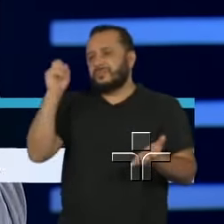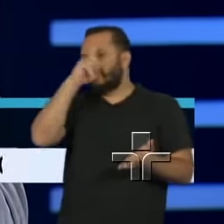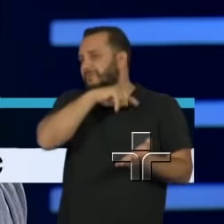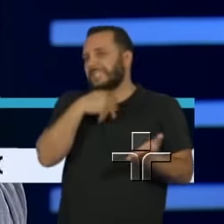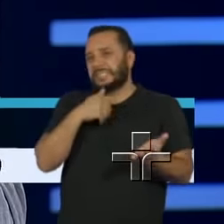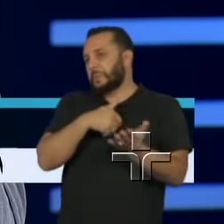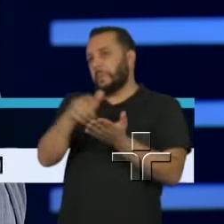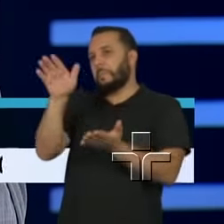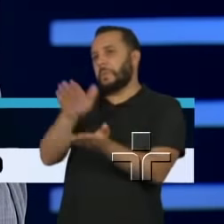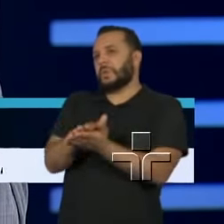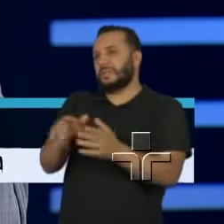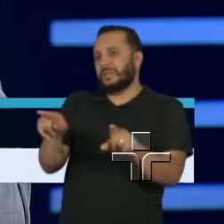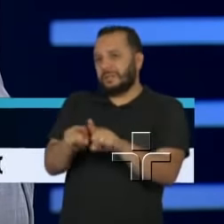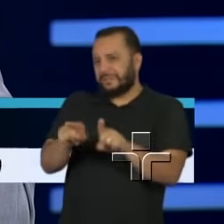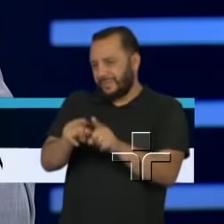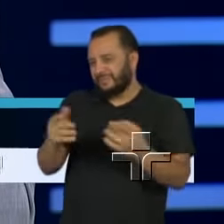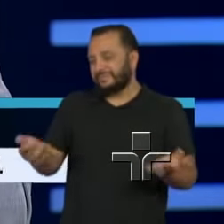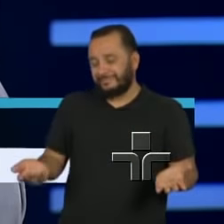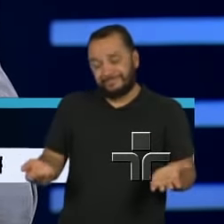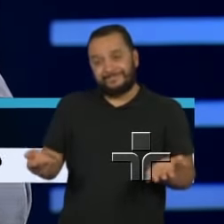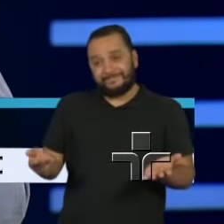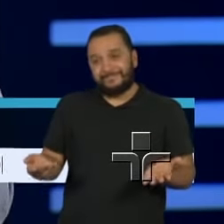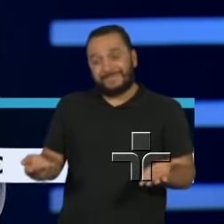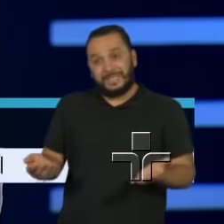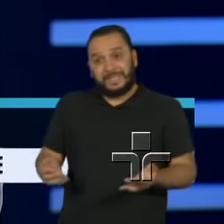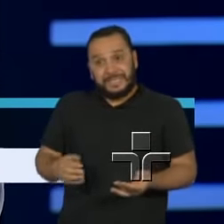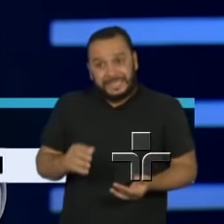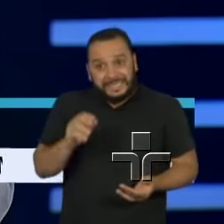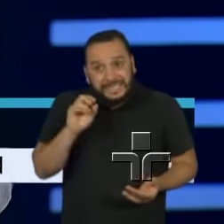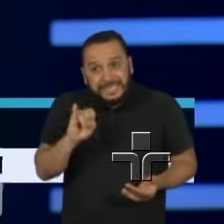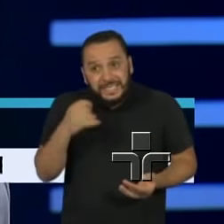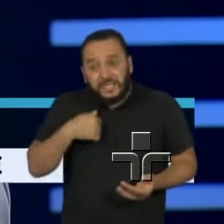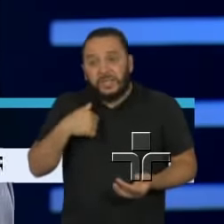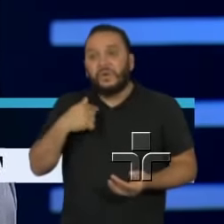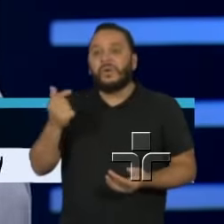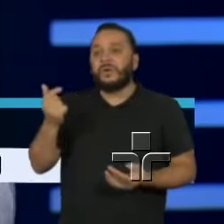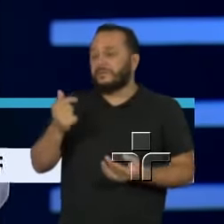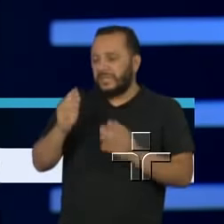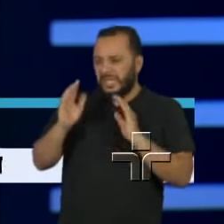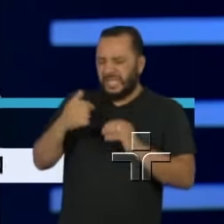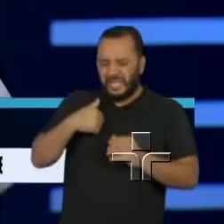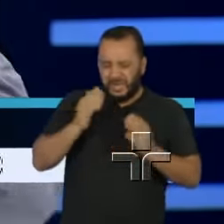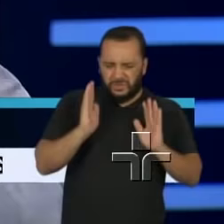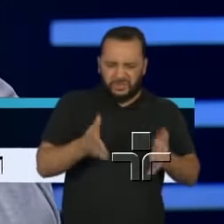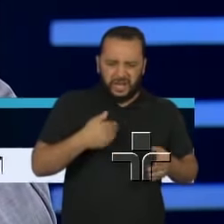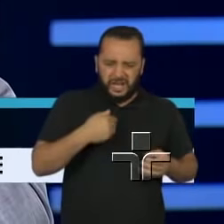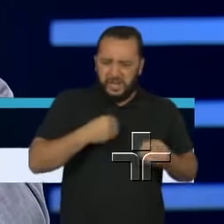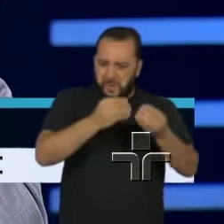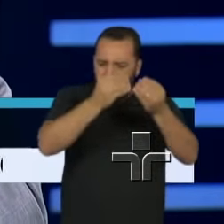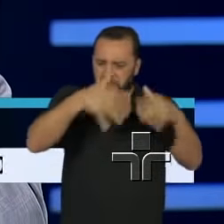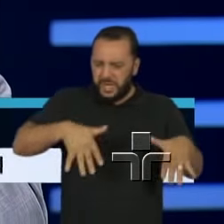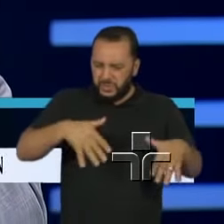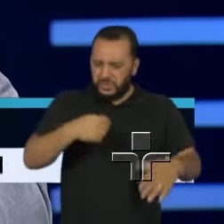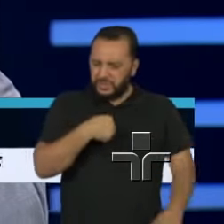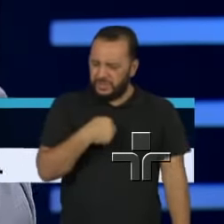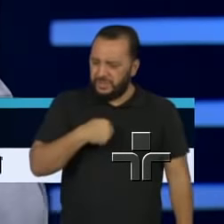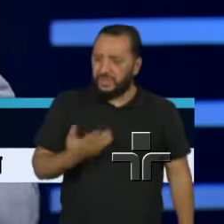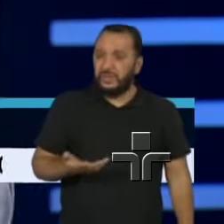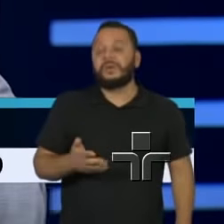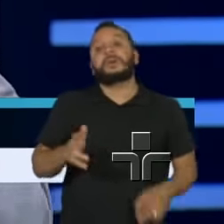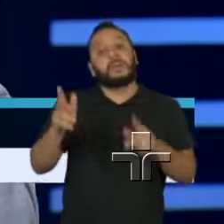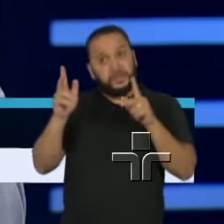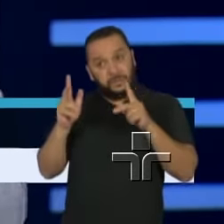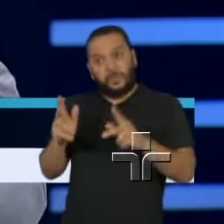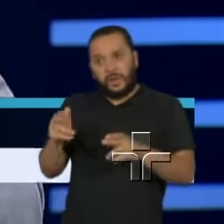esse seu direito e, no mais das vezes, quando ele pode fazer, ele já levou prejuízo, porque, como diz aí o entrevistado, ele